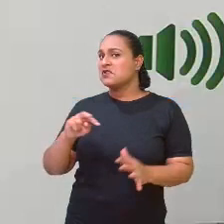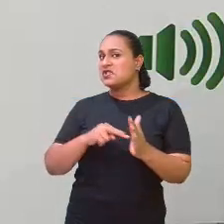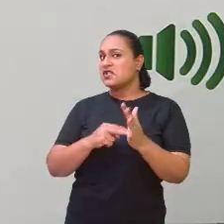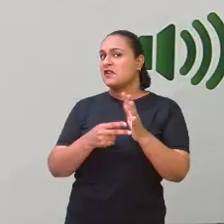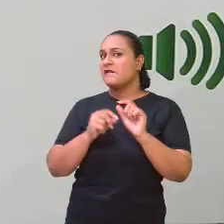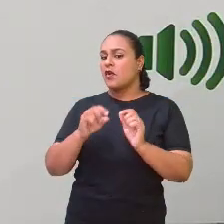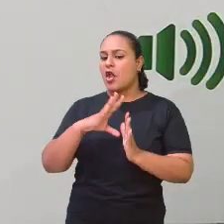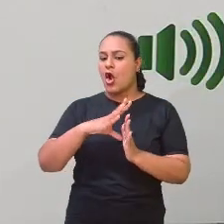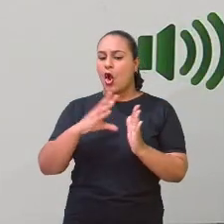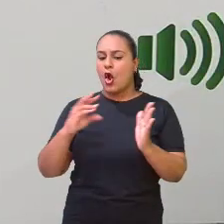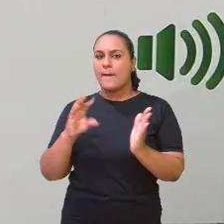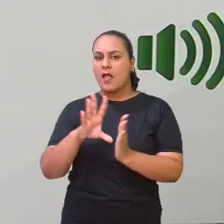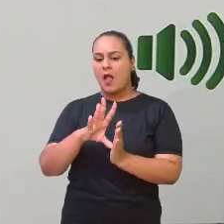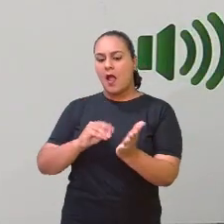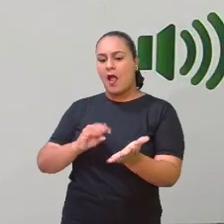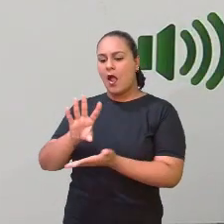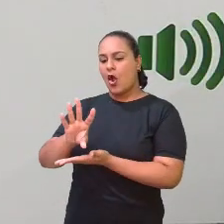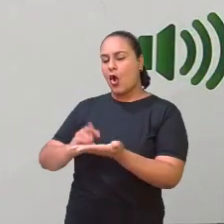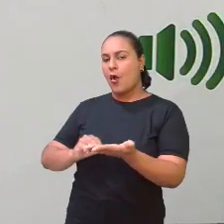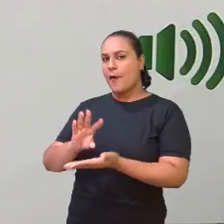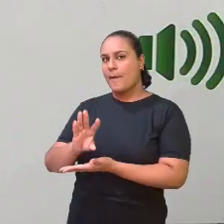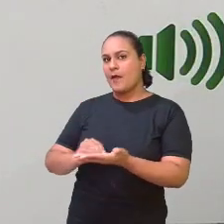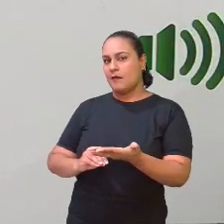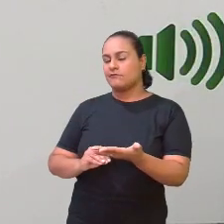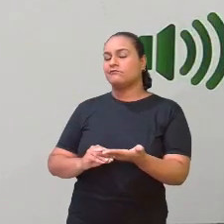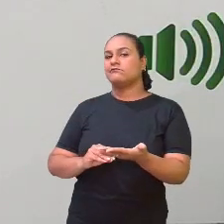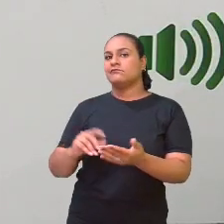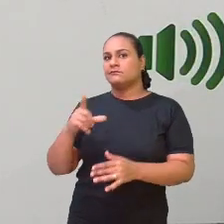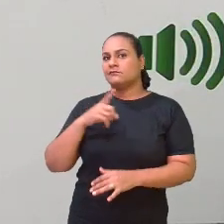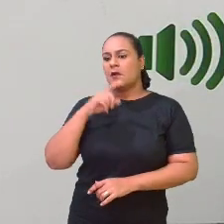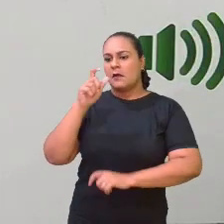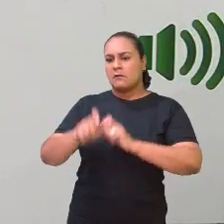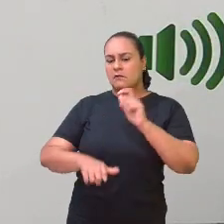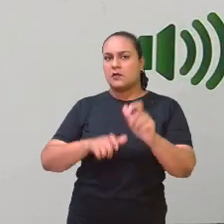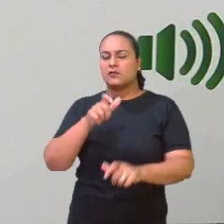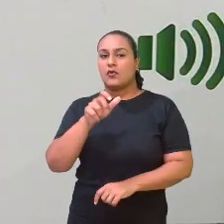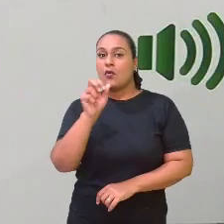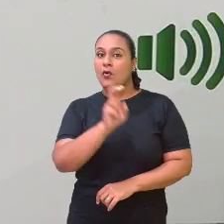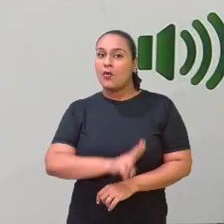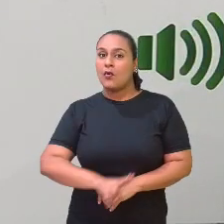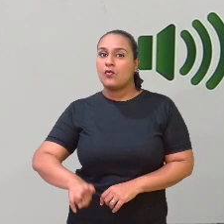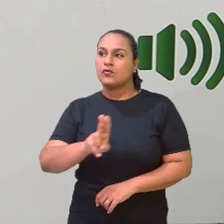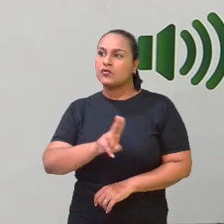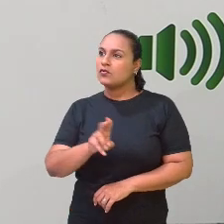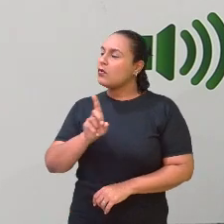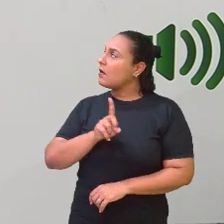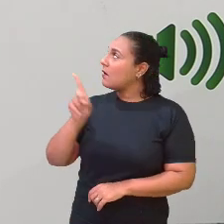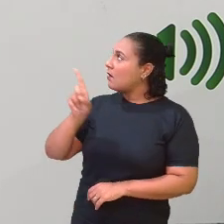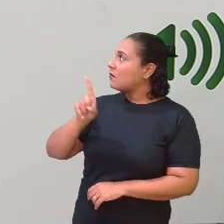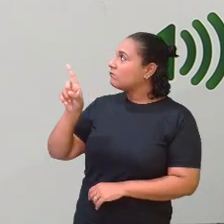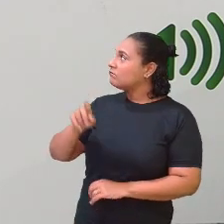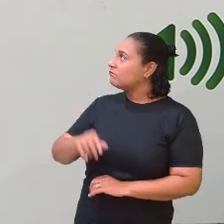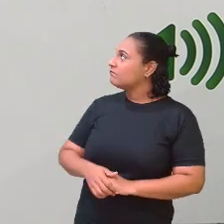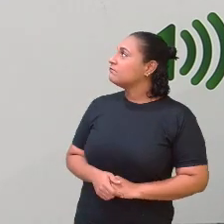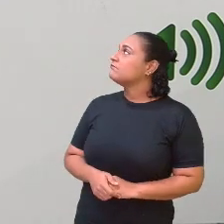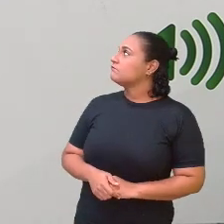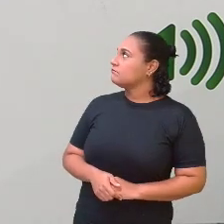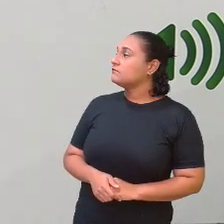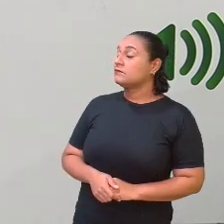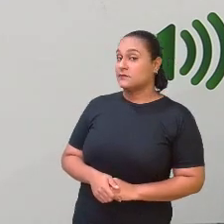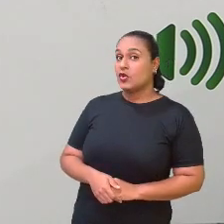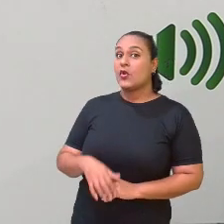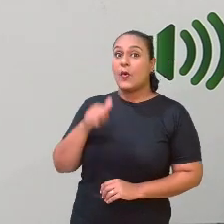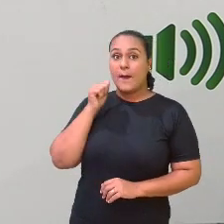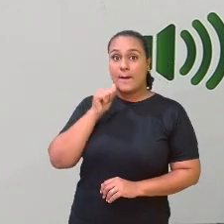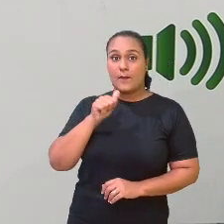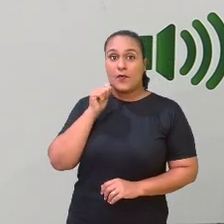o retrato é utilizado? Hoje, muitos artistas, eles utilizam a figura do retrato. Você vê que essa moça aí que foi